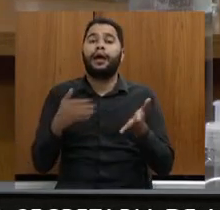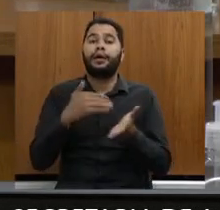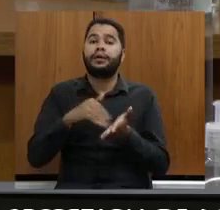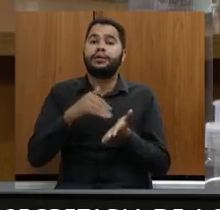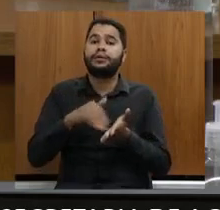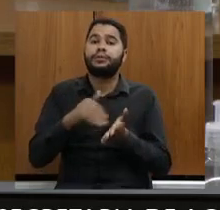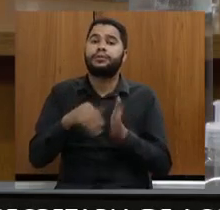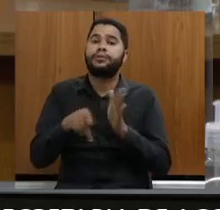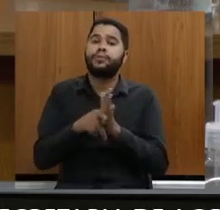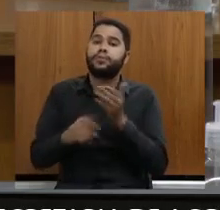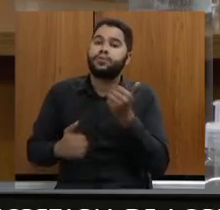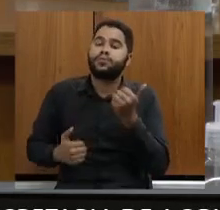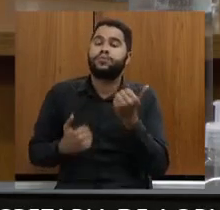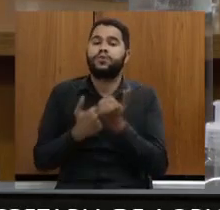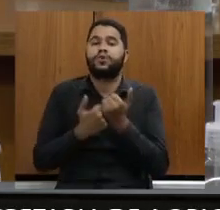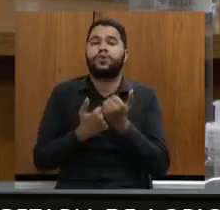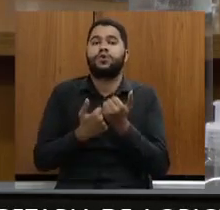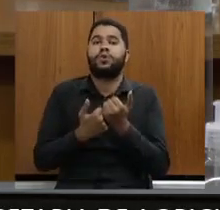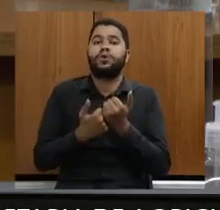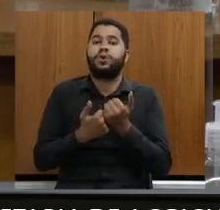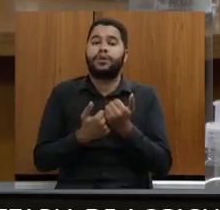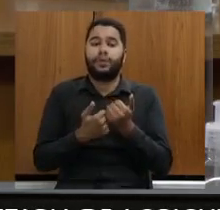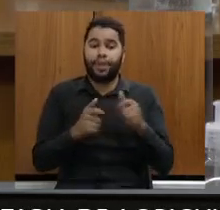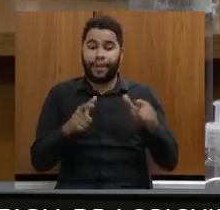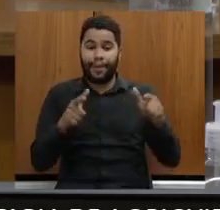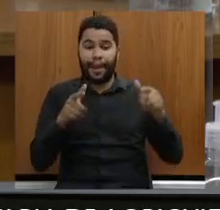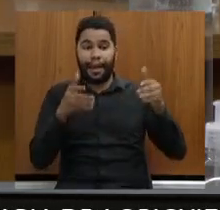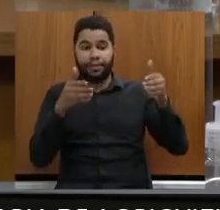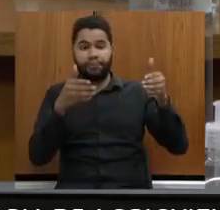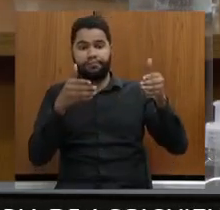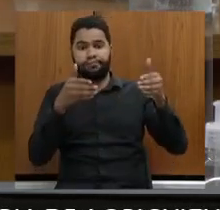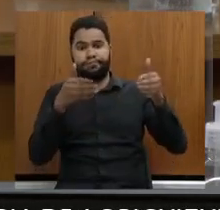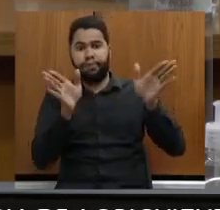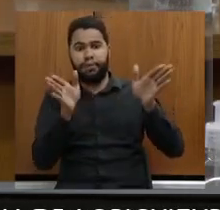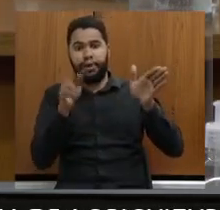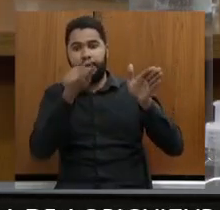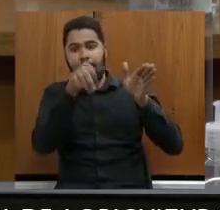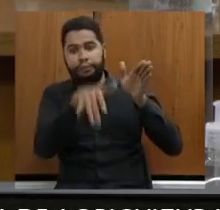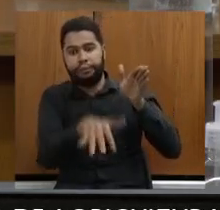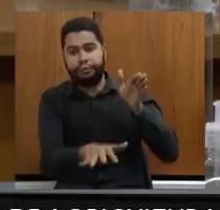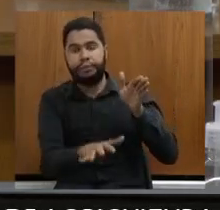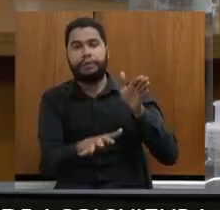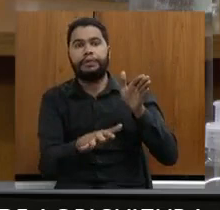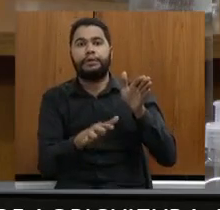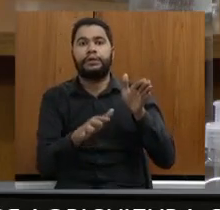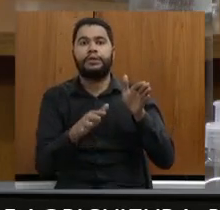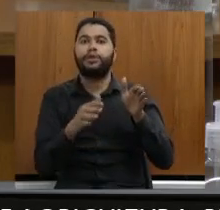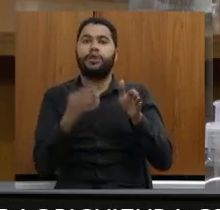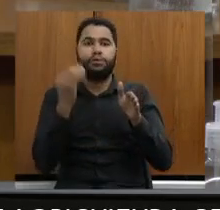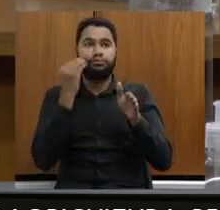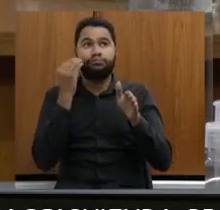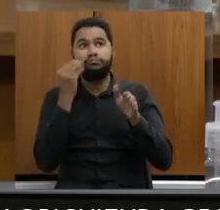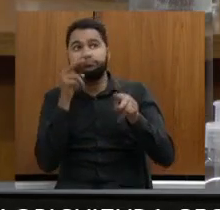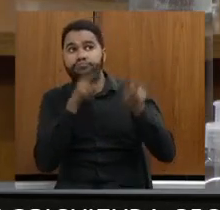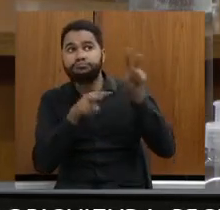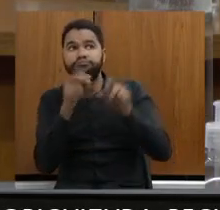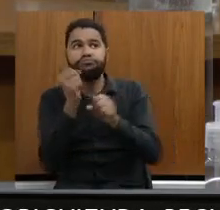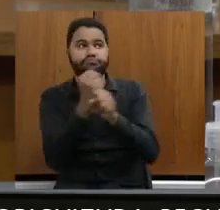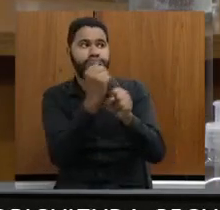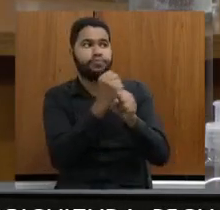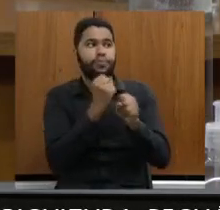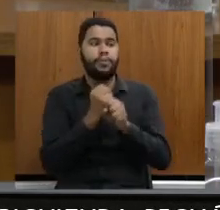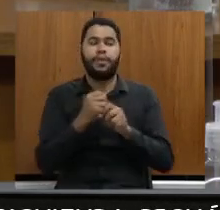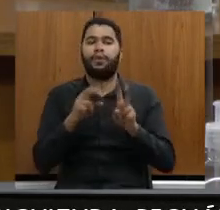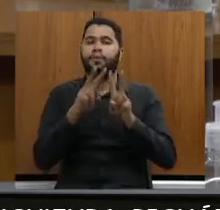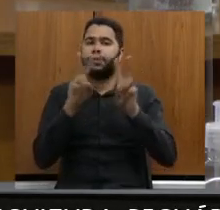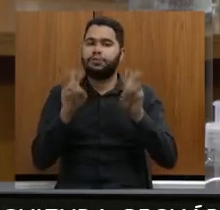técnico para poder apoiar porque em dois meses nova barragem estourar então foi um técnico nosso que acompanhou a obra que você feita e é